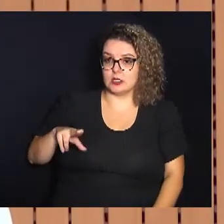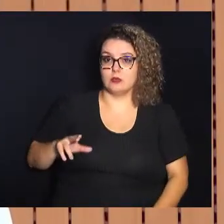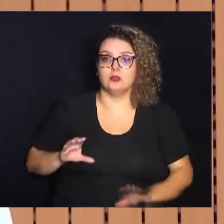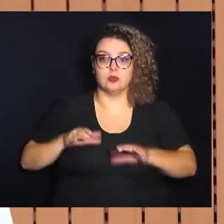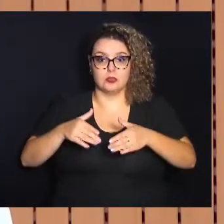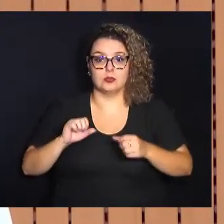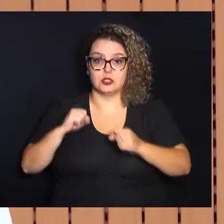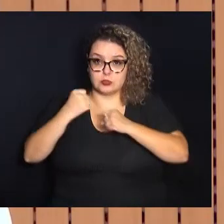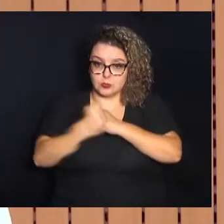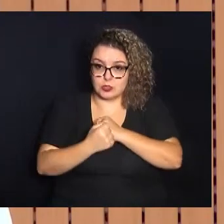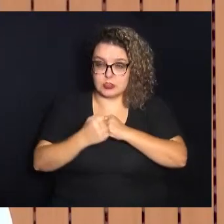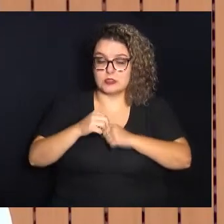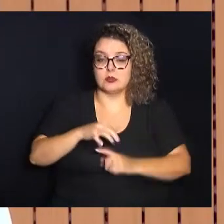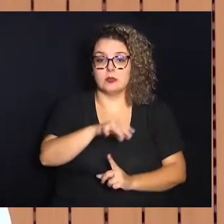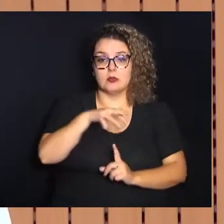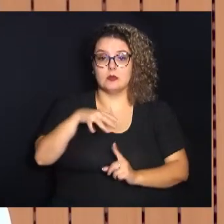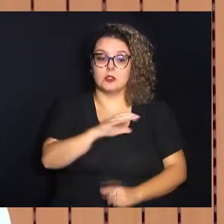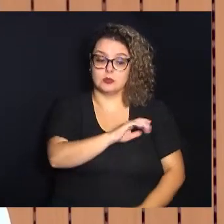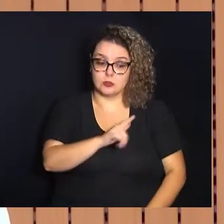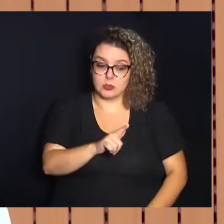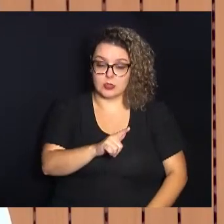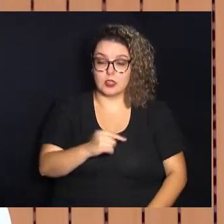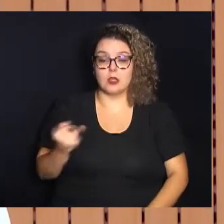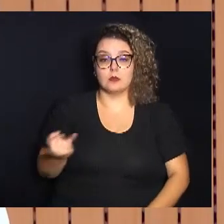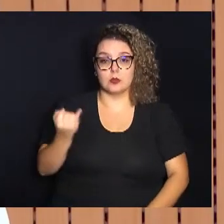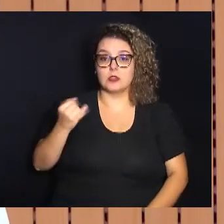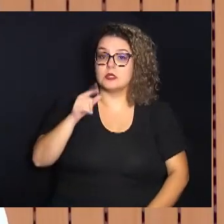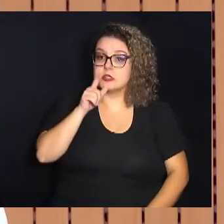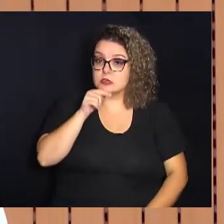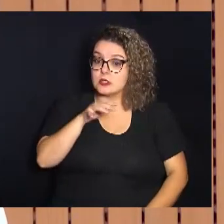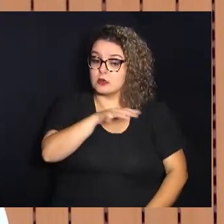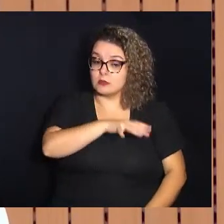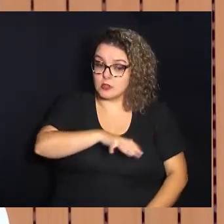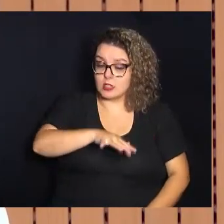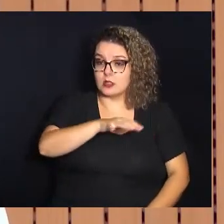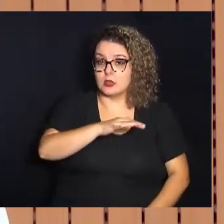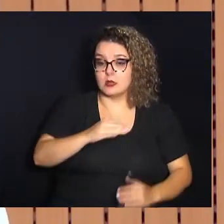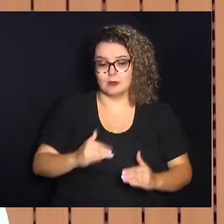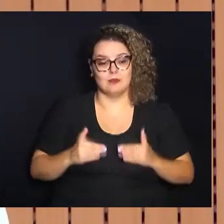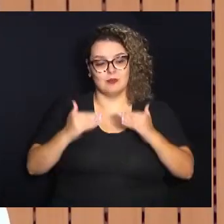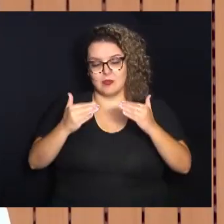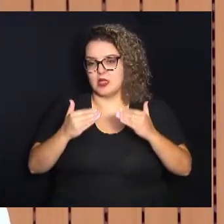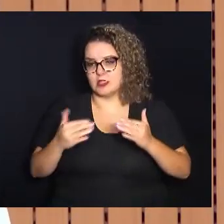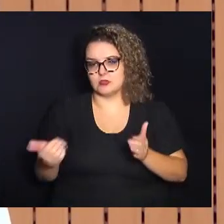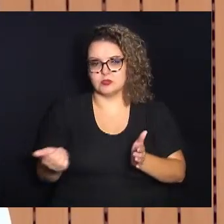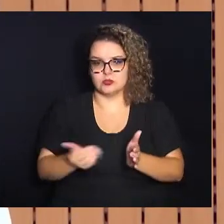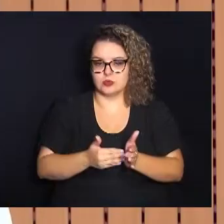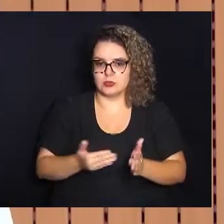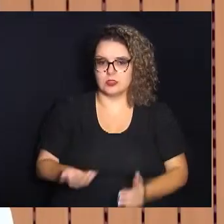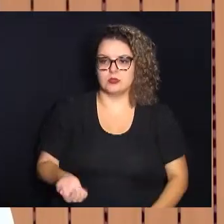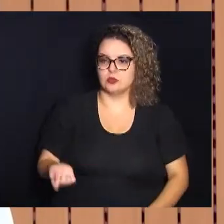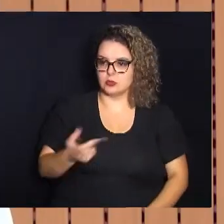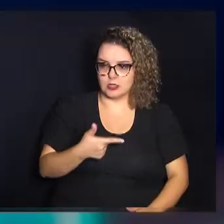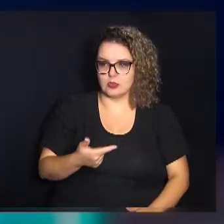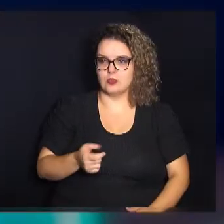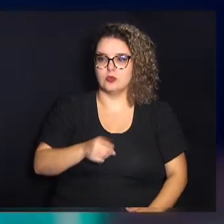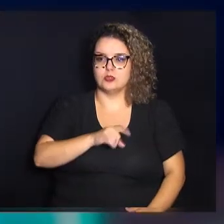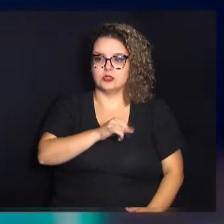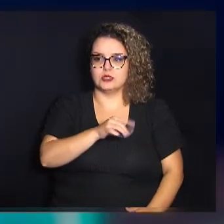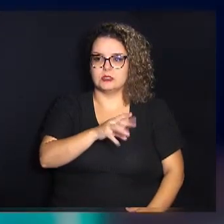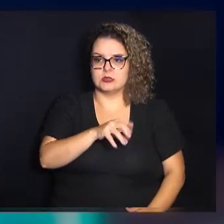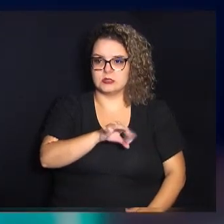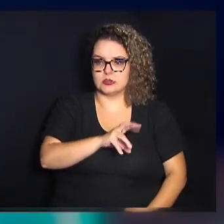do Grupo de Proteção Ambiental do Campo Grande, a importância hídrica da região transcende os limites do distrito. Para